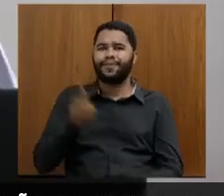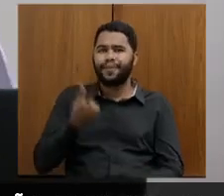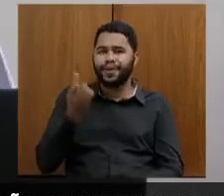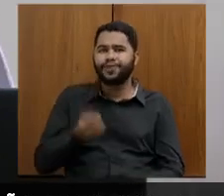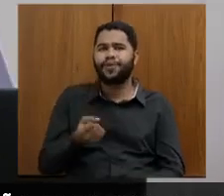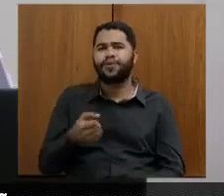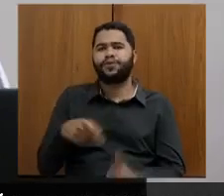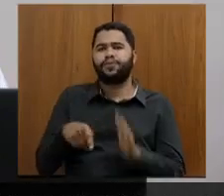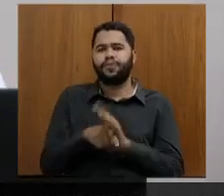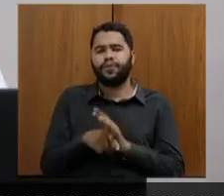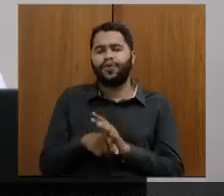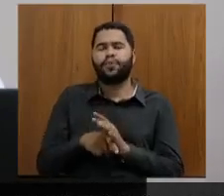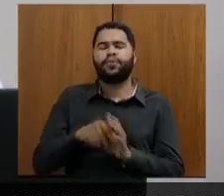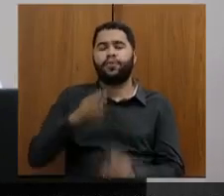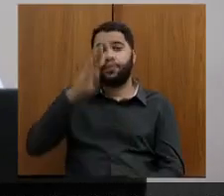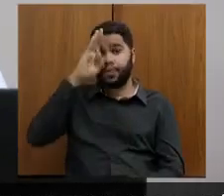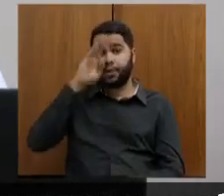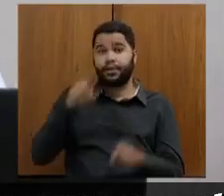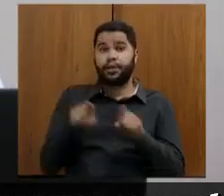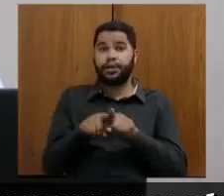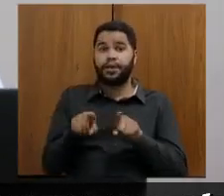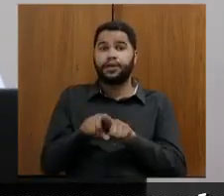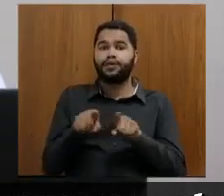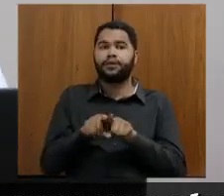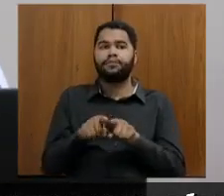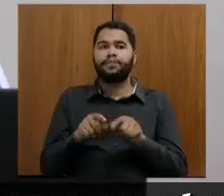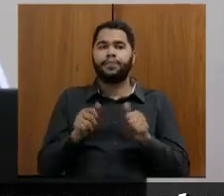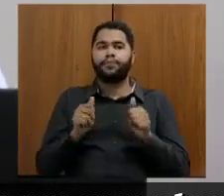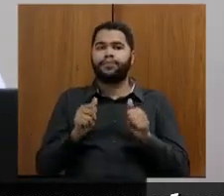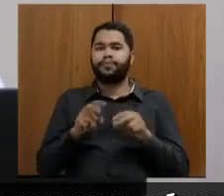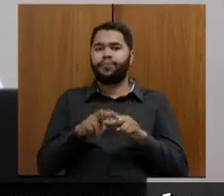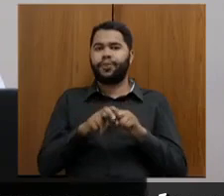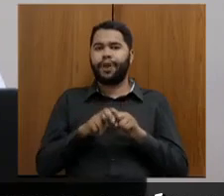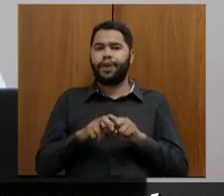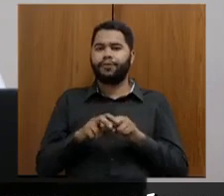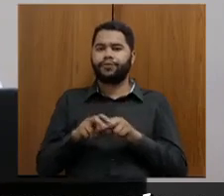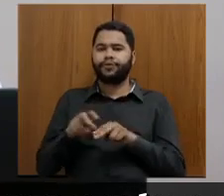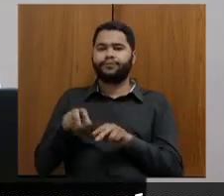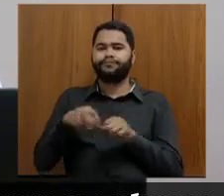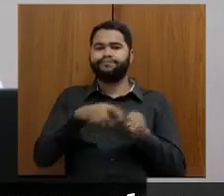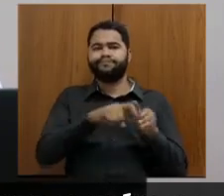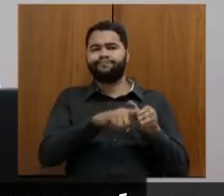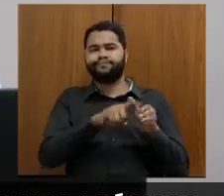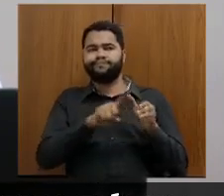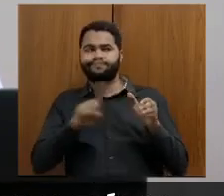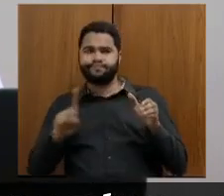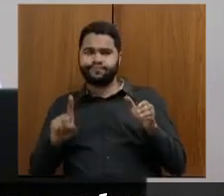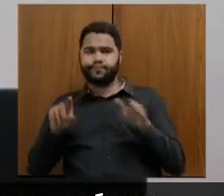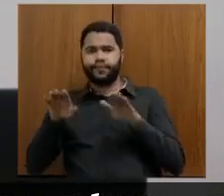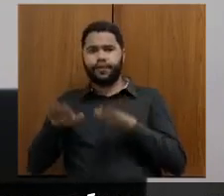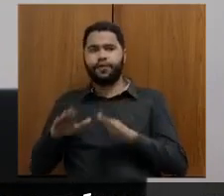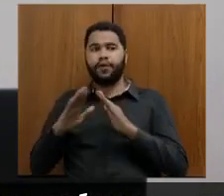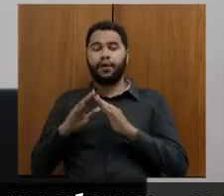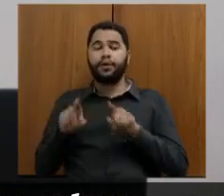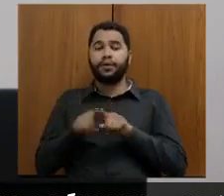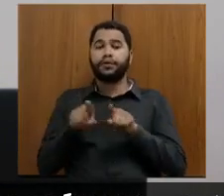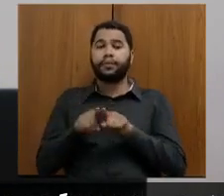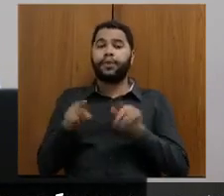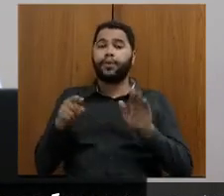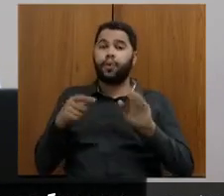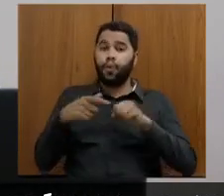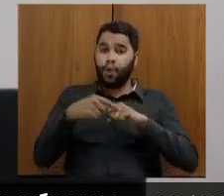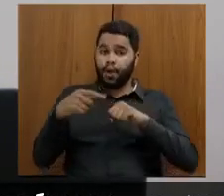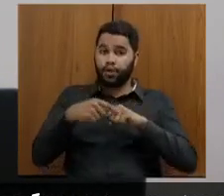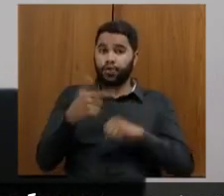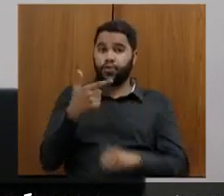das pessoas militares e da remuneração da da inatividade a parte final do dispositivo do artigo